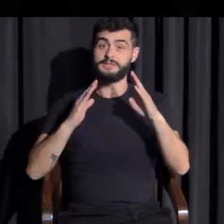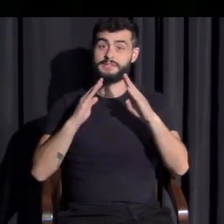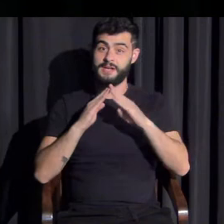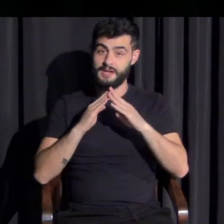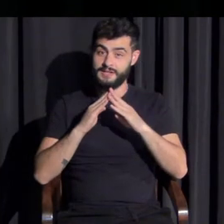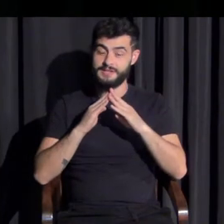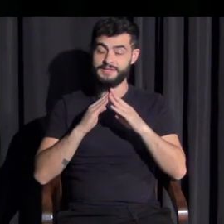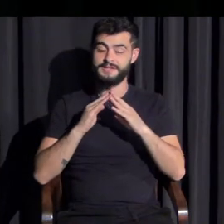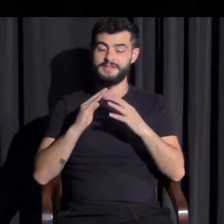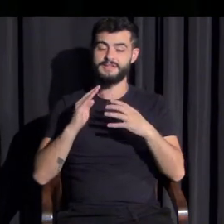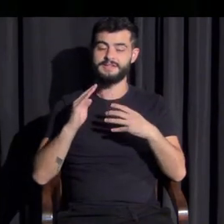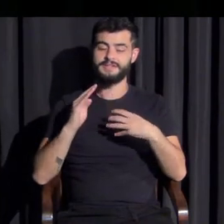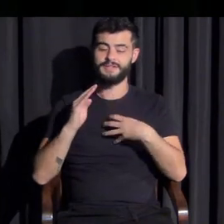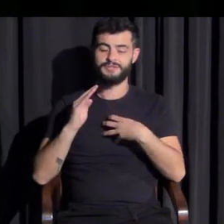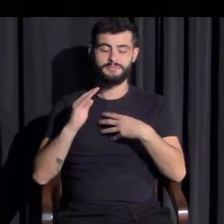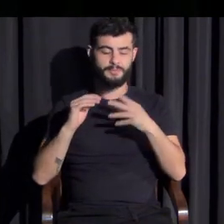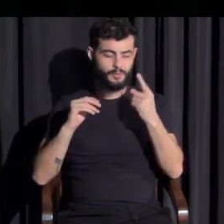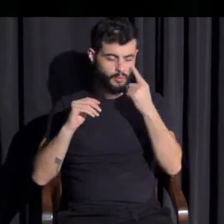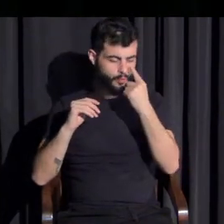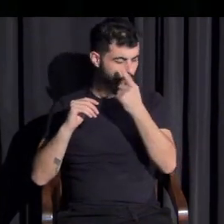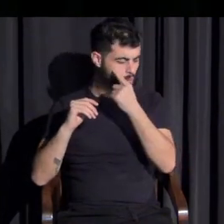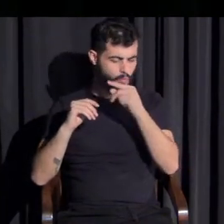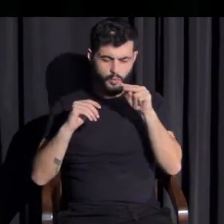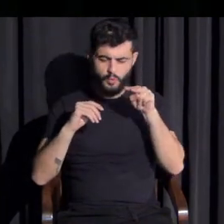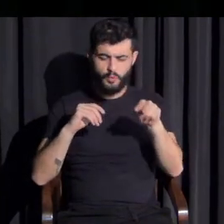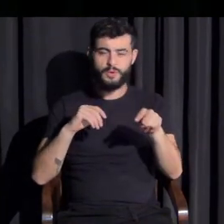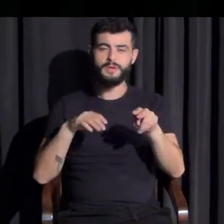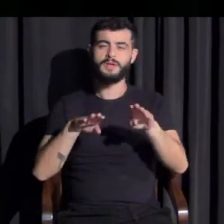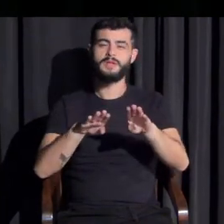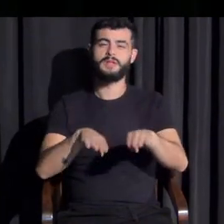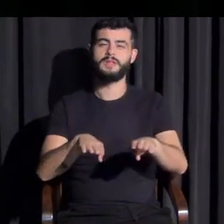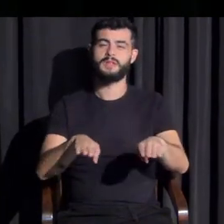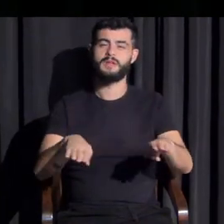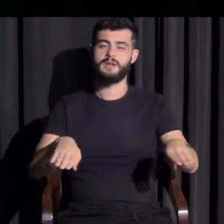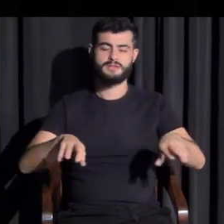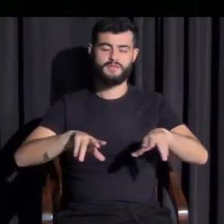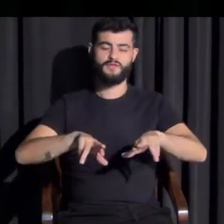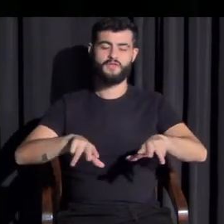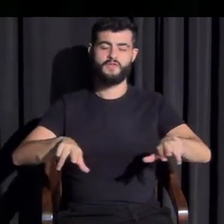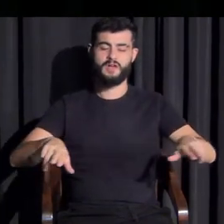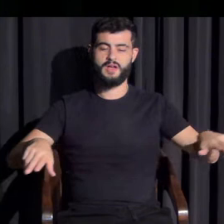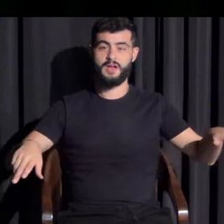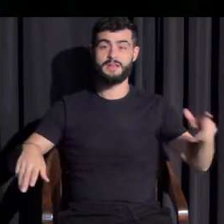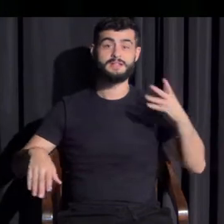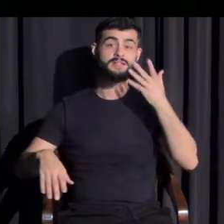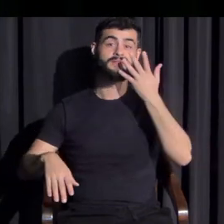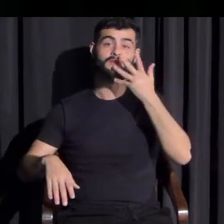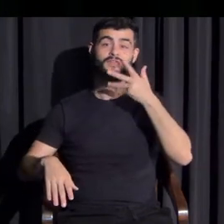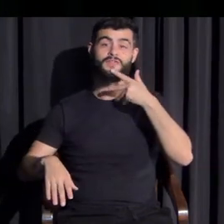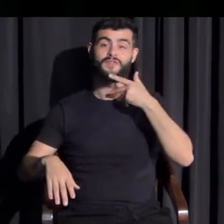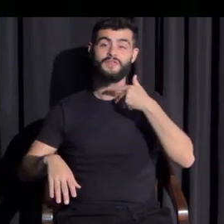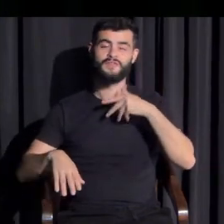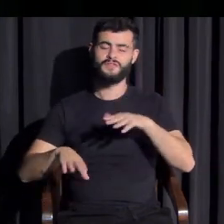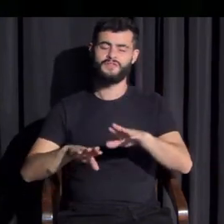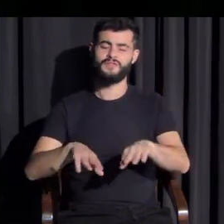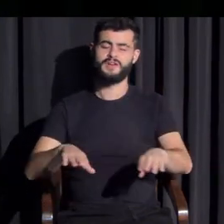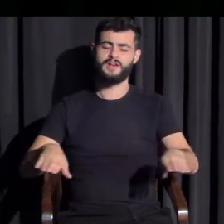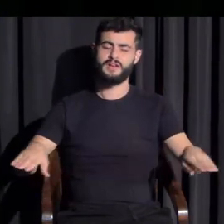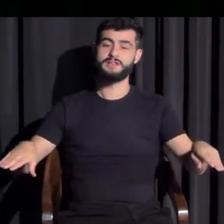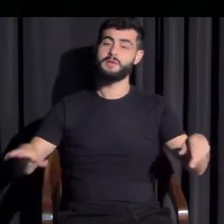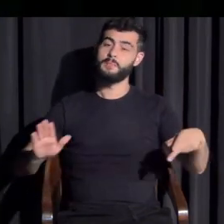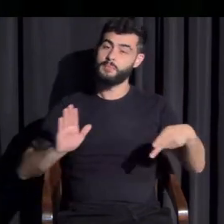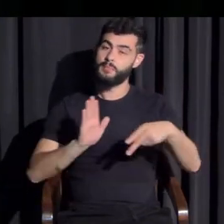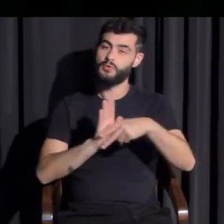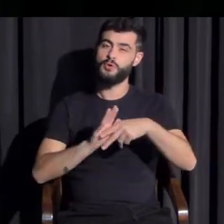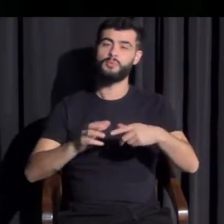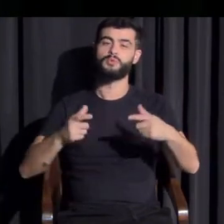para muitas crianças, para muitas infâncias que compõem essa territorialidade,